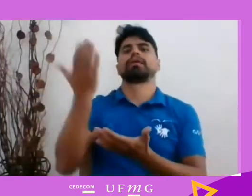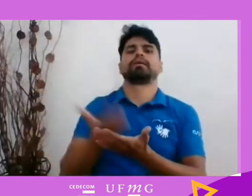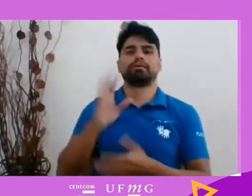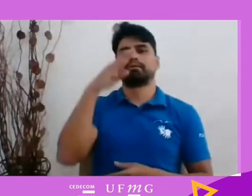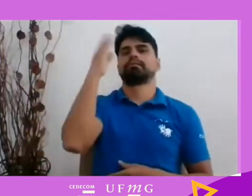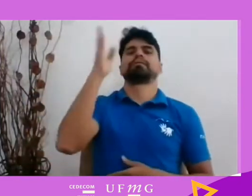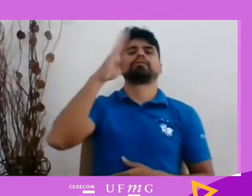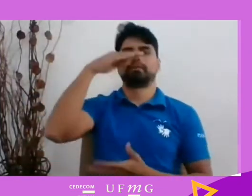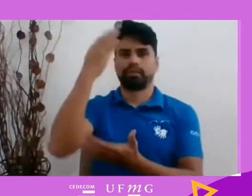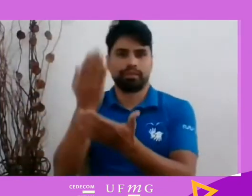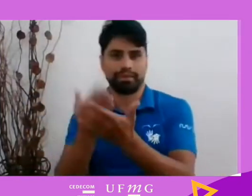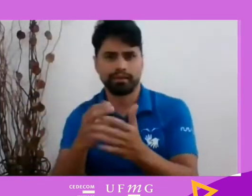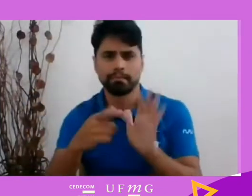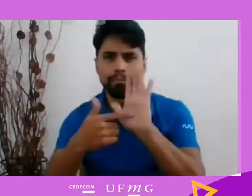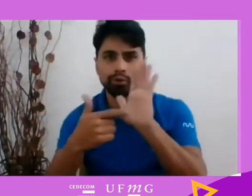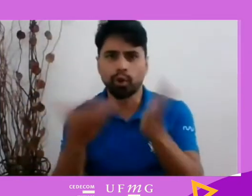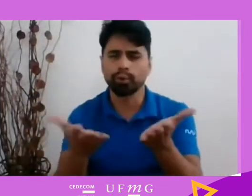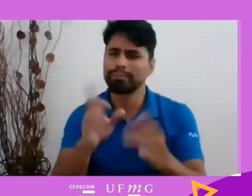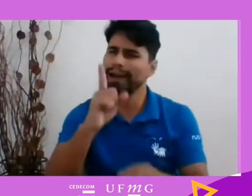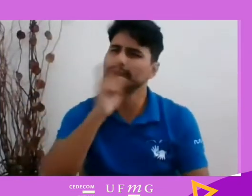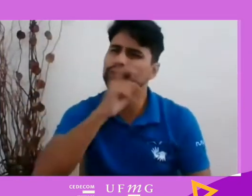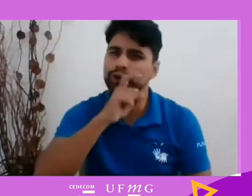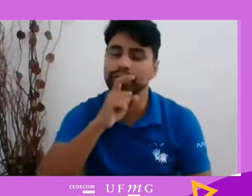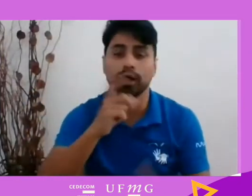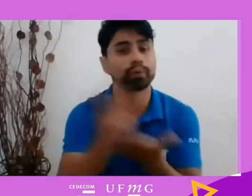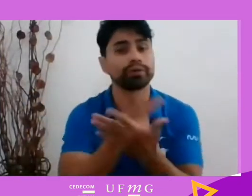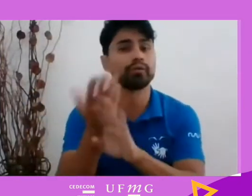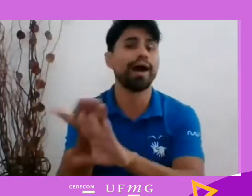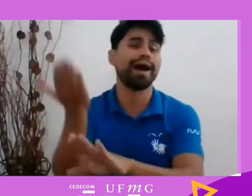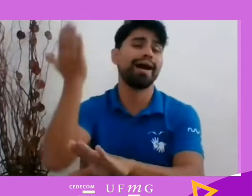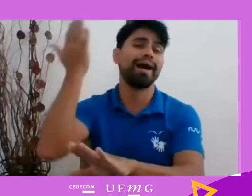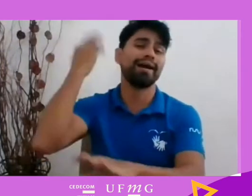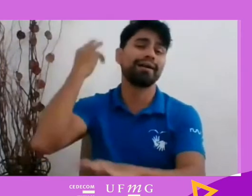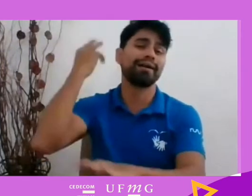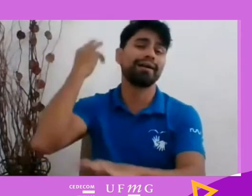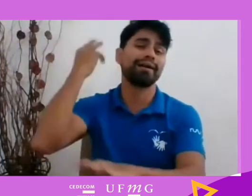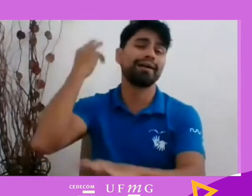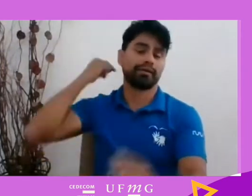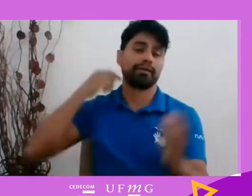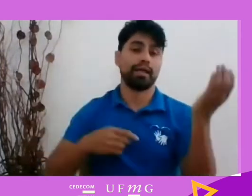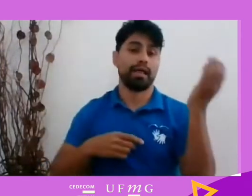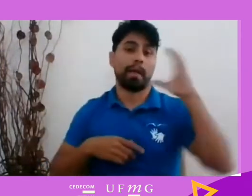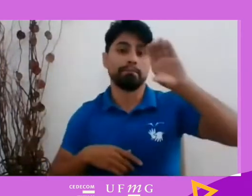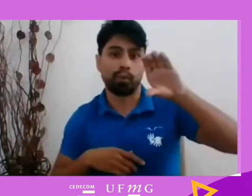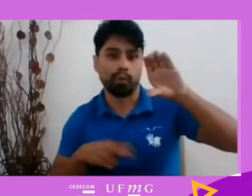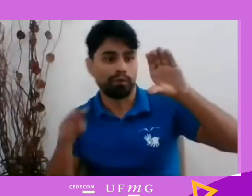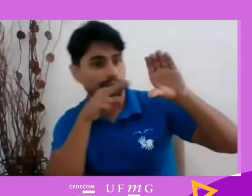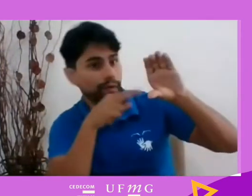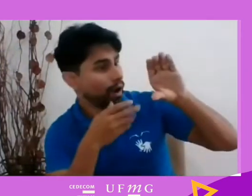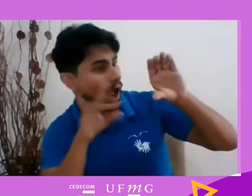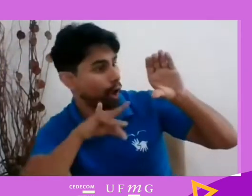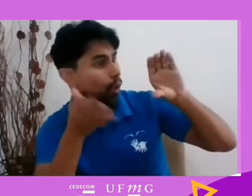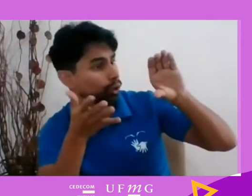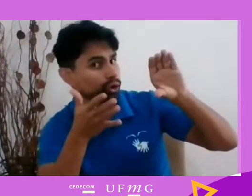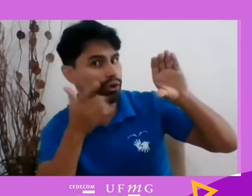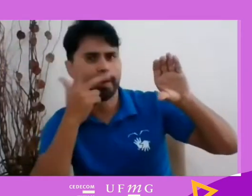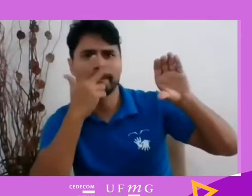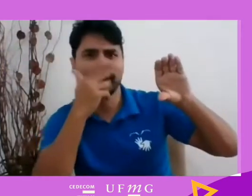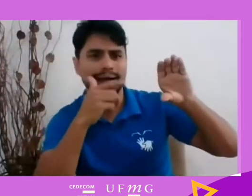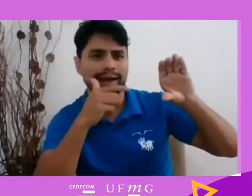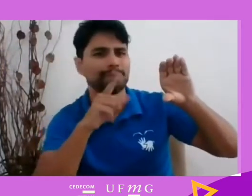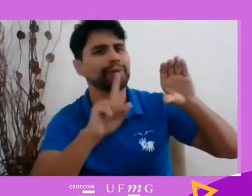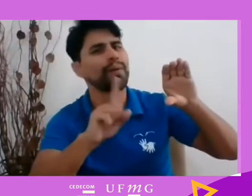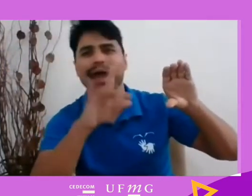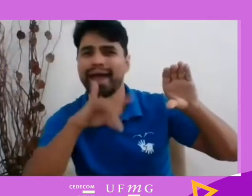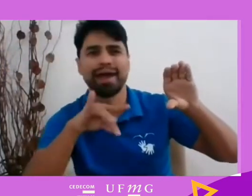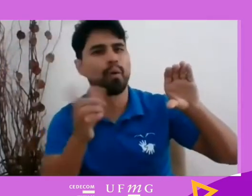cada ação ela é ressignificada num outro contexto temporal. Então, isso é fundamental, porque a gente